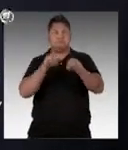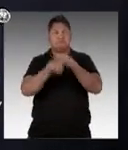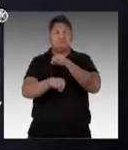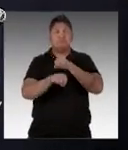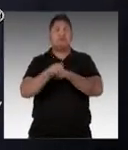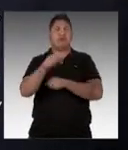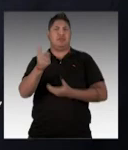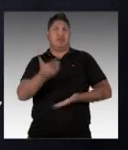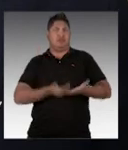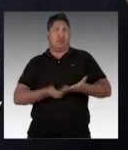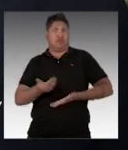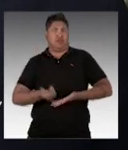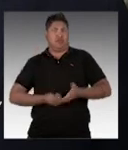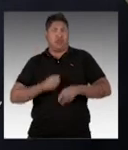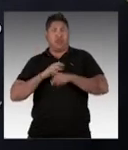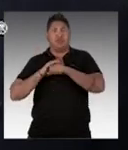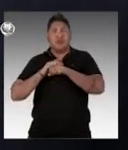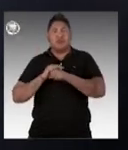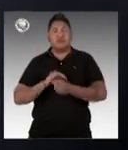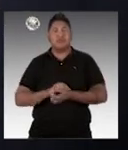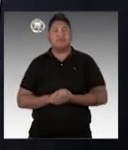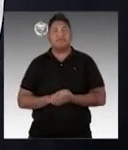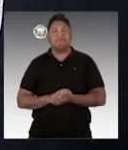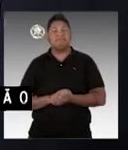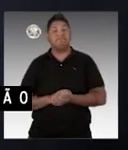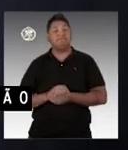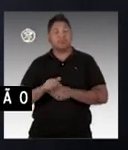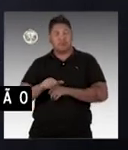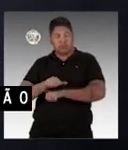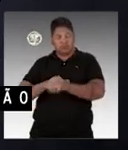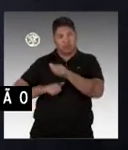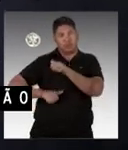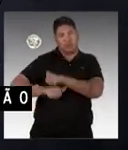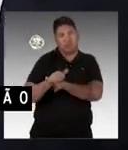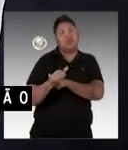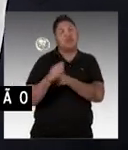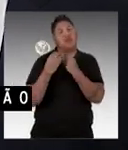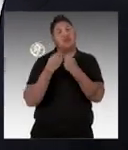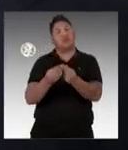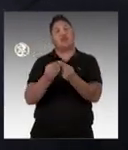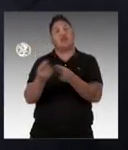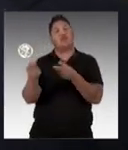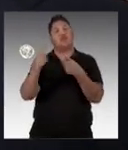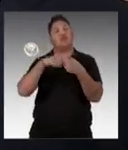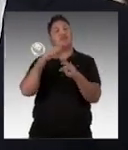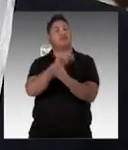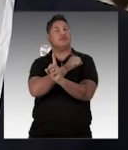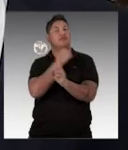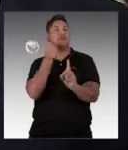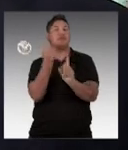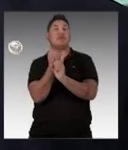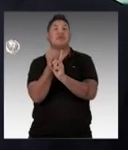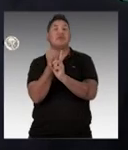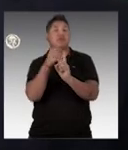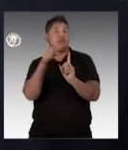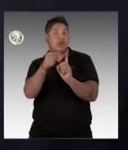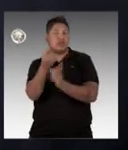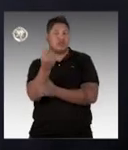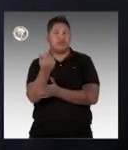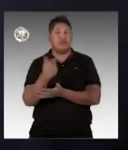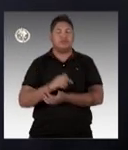sociedade sofre quando uma empresa descumpre a legislação trabalhista, quando mata trabalhadores, quando adoece